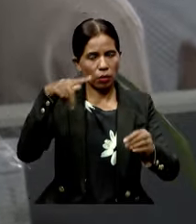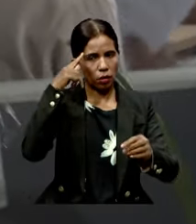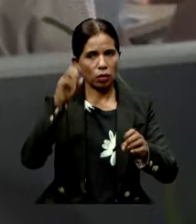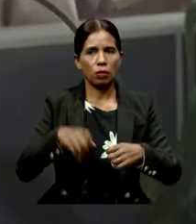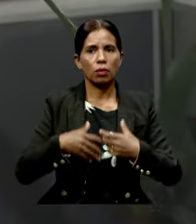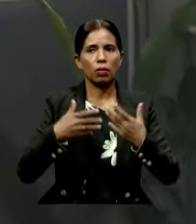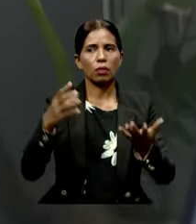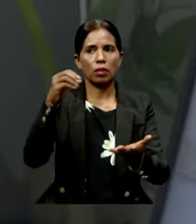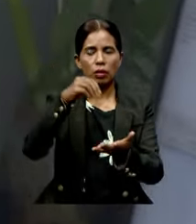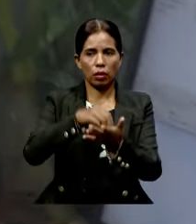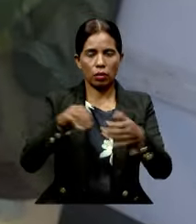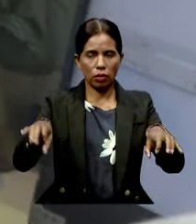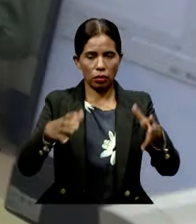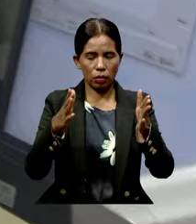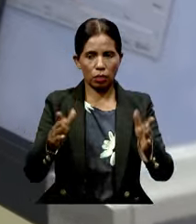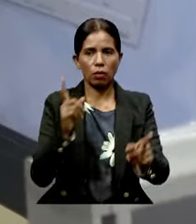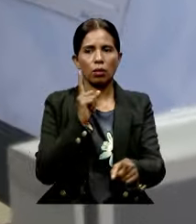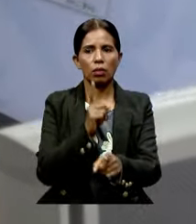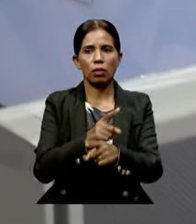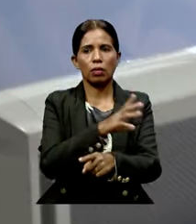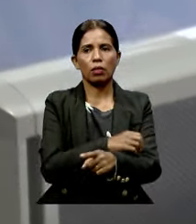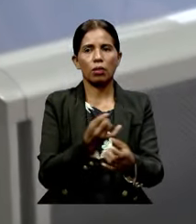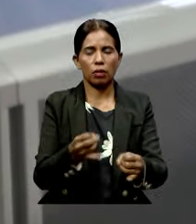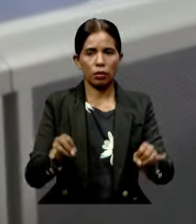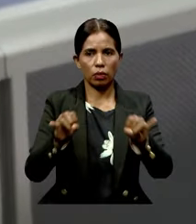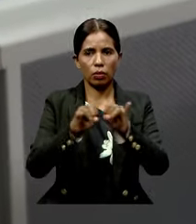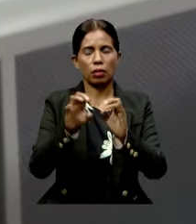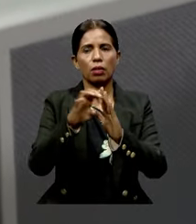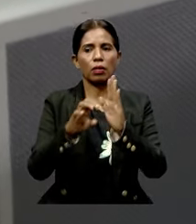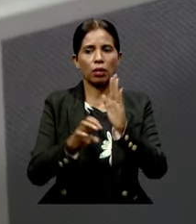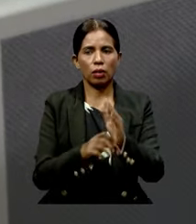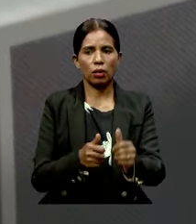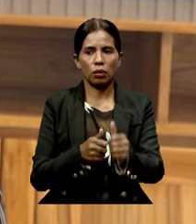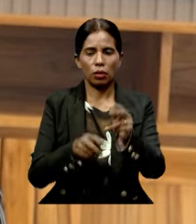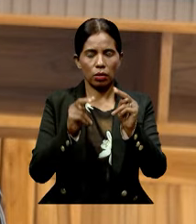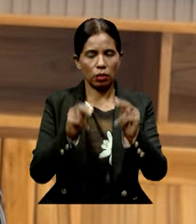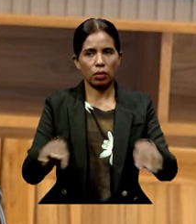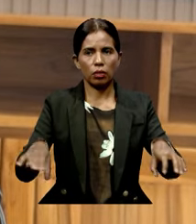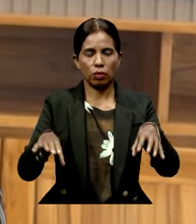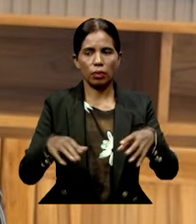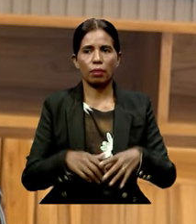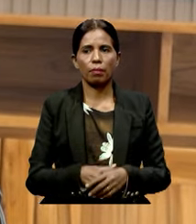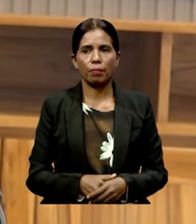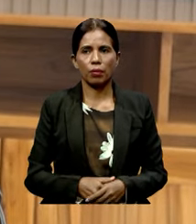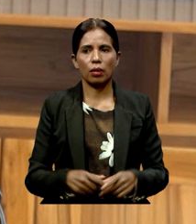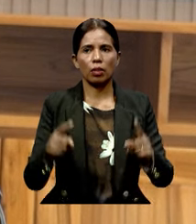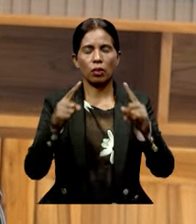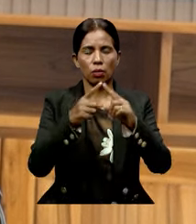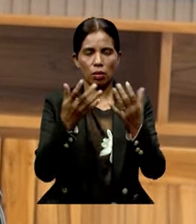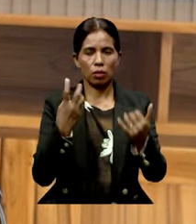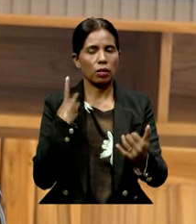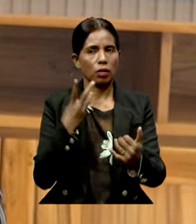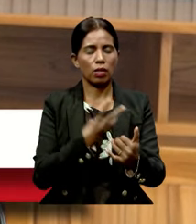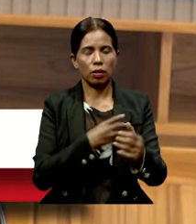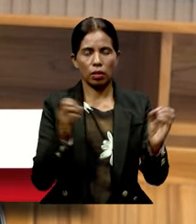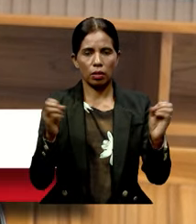ensato koloka funcionário sira hololos, e a instituição no Estado ter necessidade de serviço. Então agora não itala